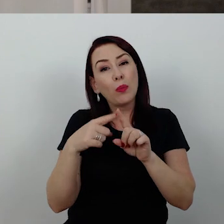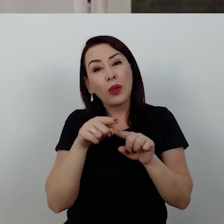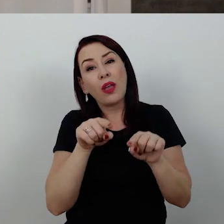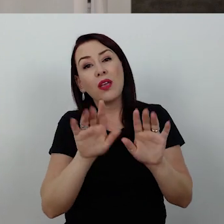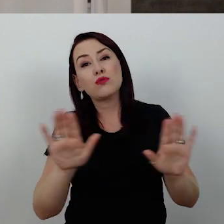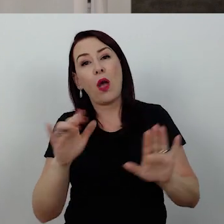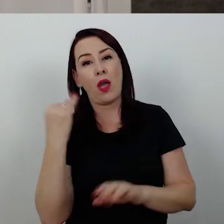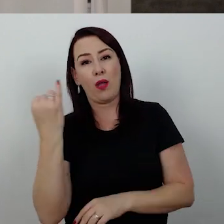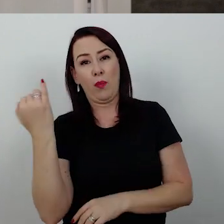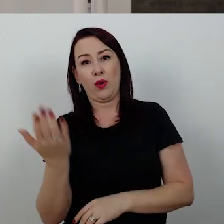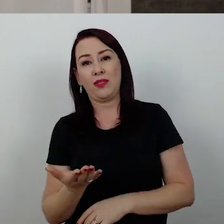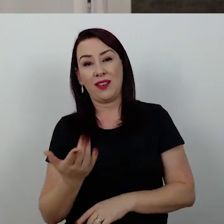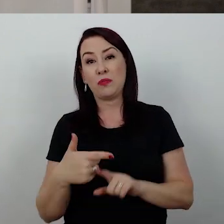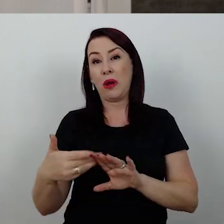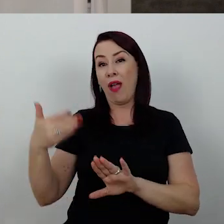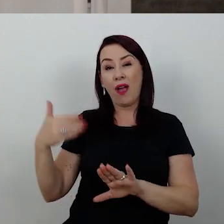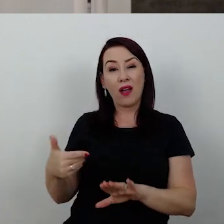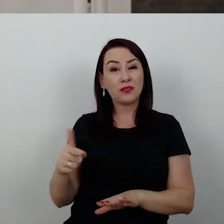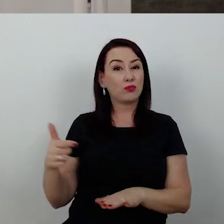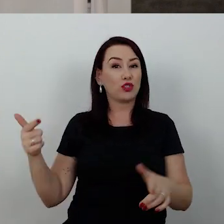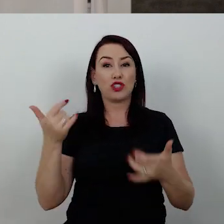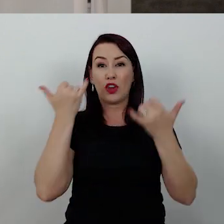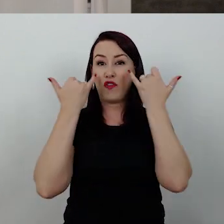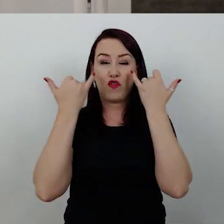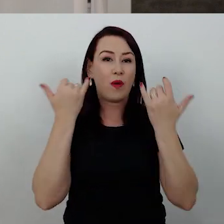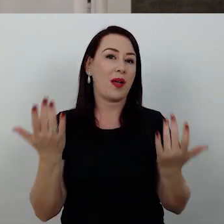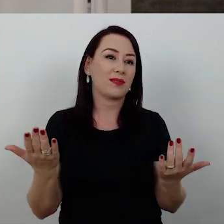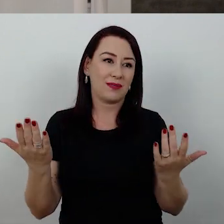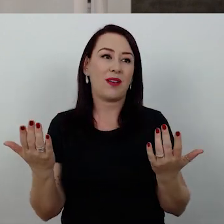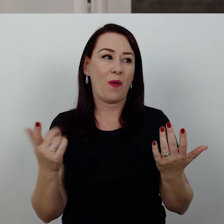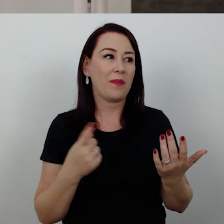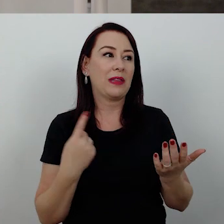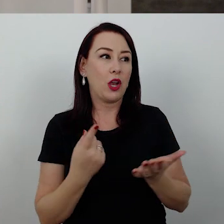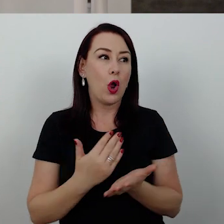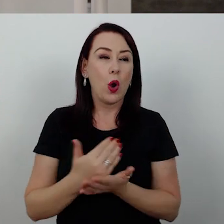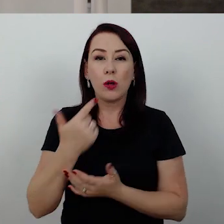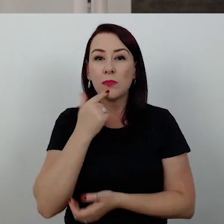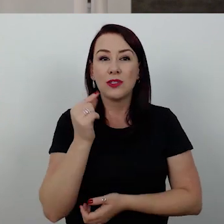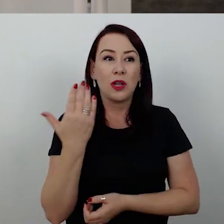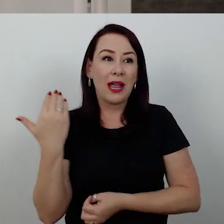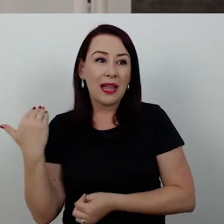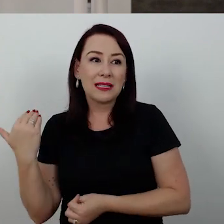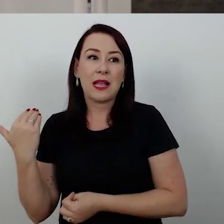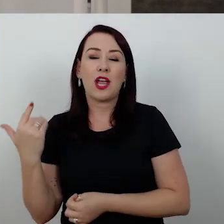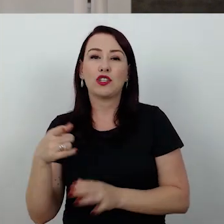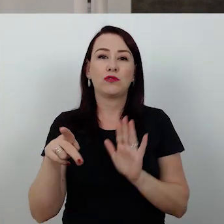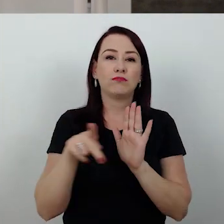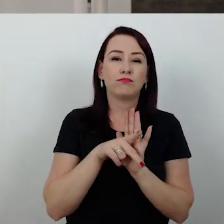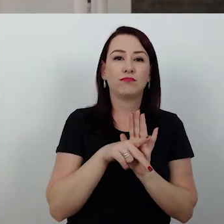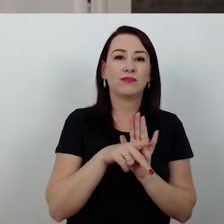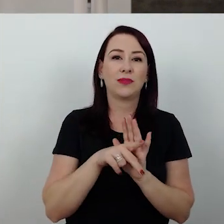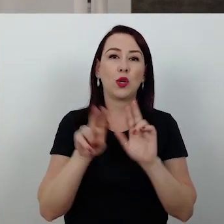como um todo tinha poucas informações, né? O IBGE começou a trabalhar muito recente, colocar no censo questões